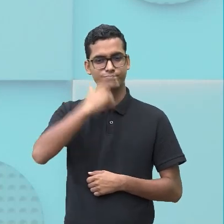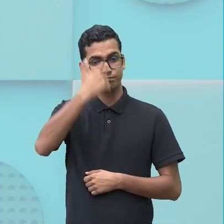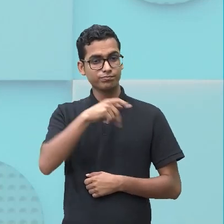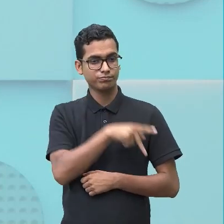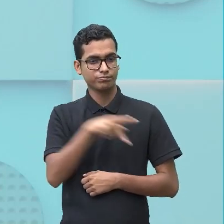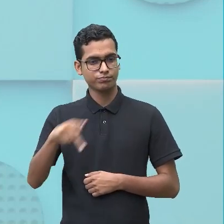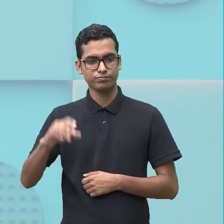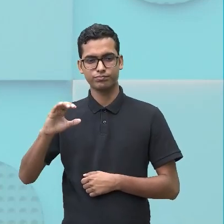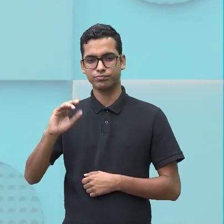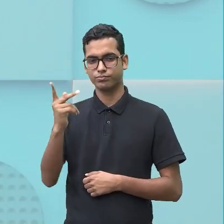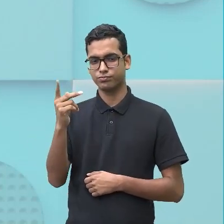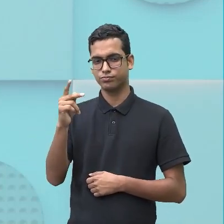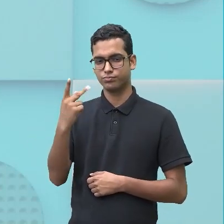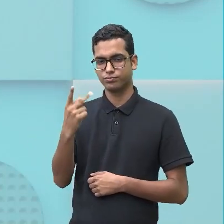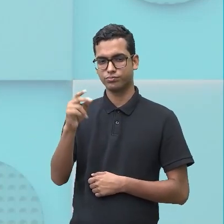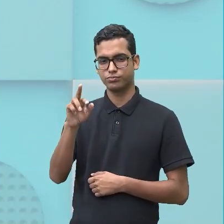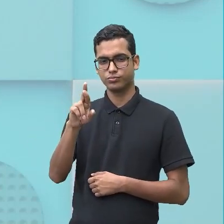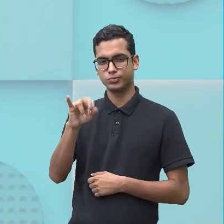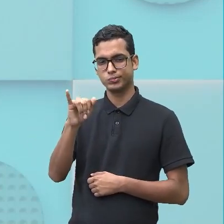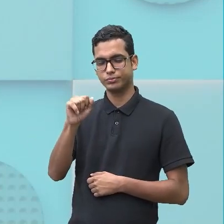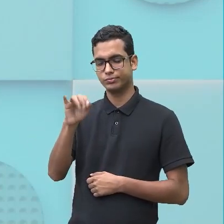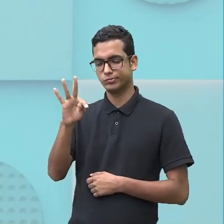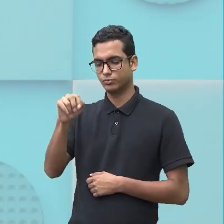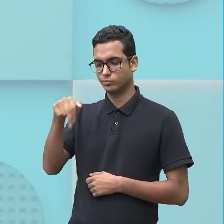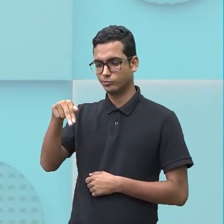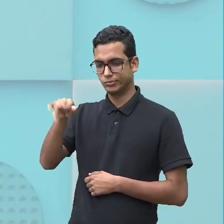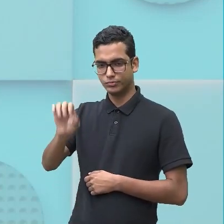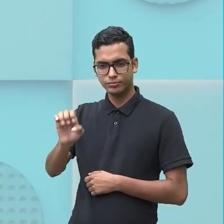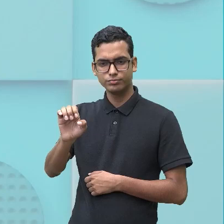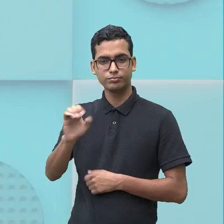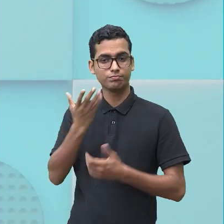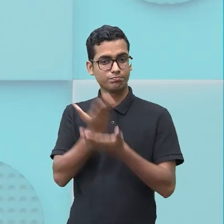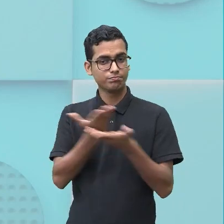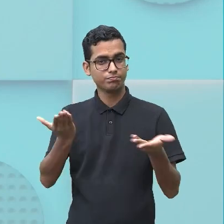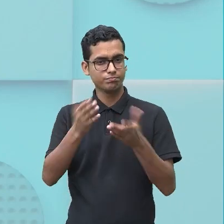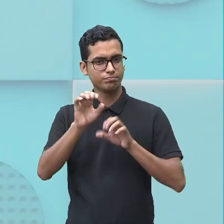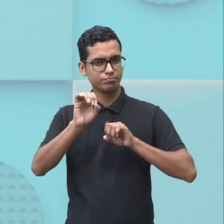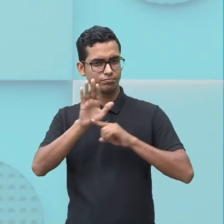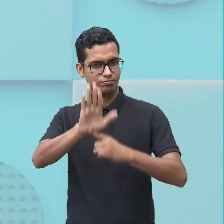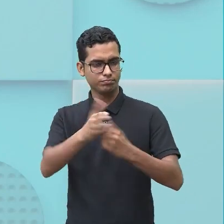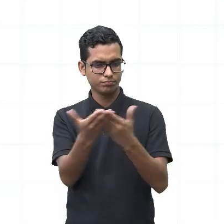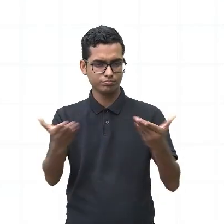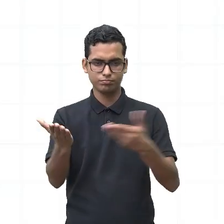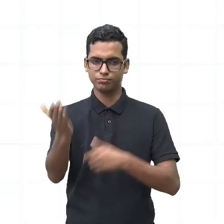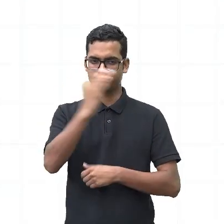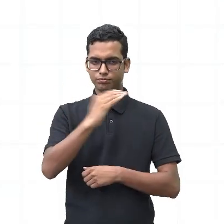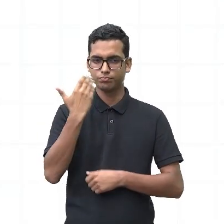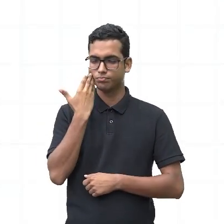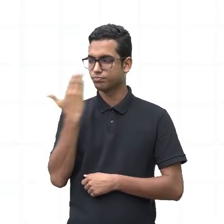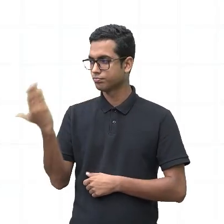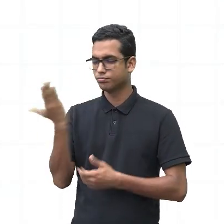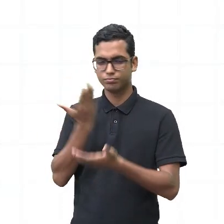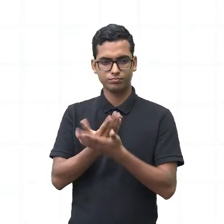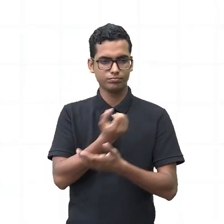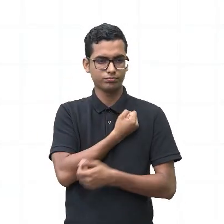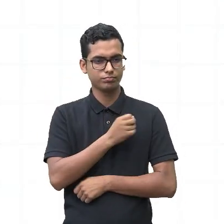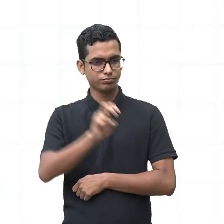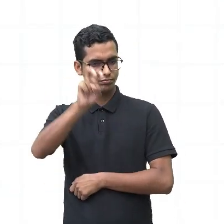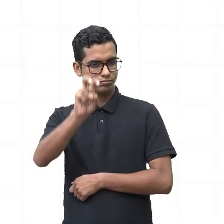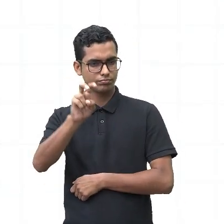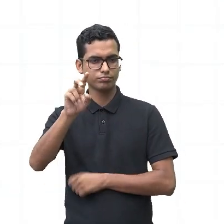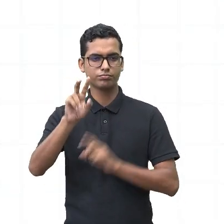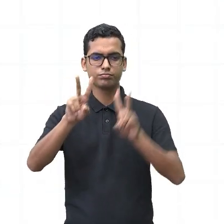professora Cristiane Mourão. Acompanhem a aula que eu vou mostrar para vocês agora. Pay attention. É a aula 5,